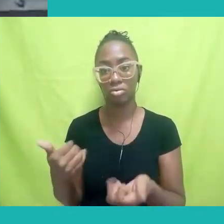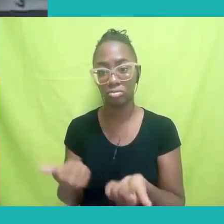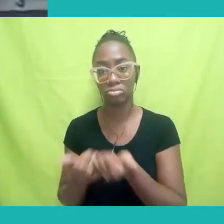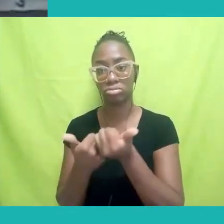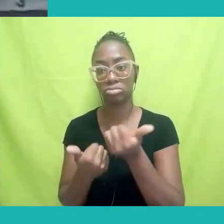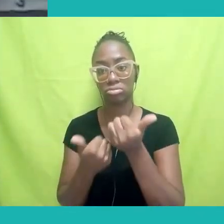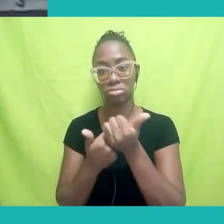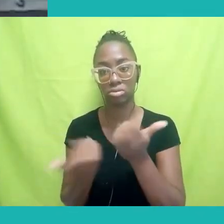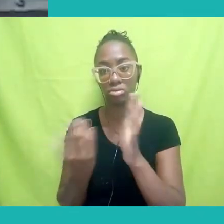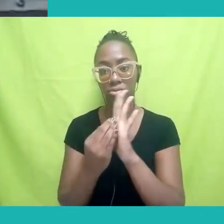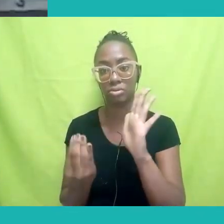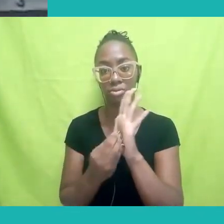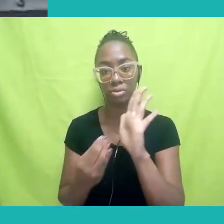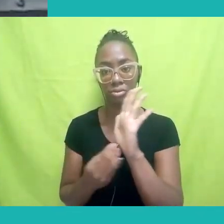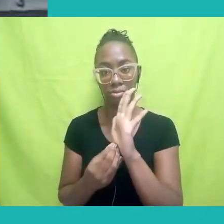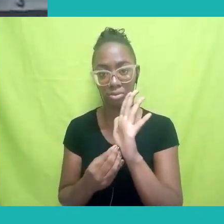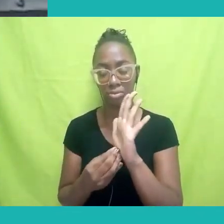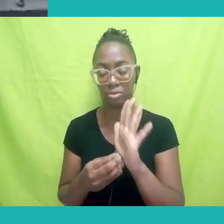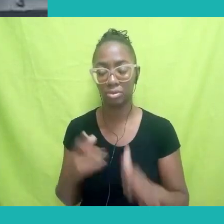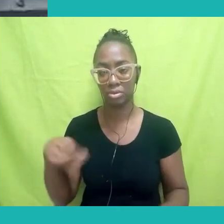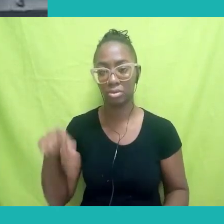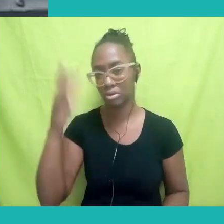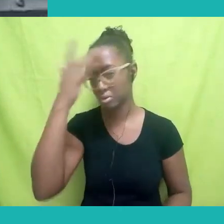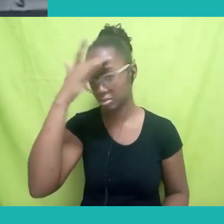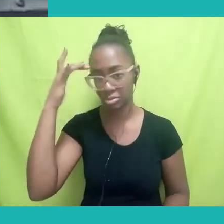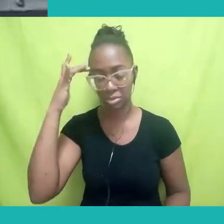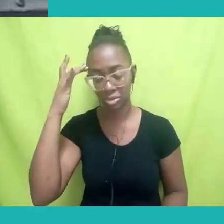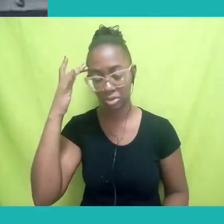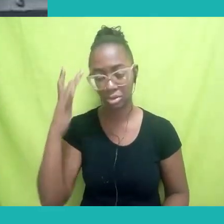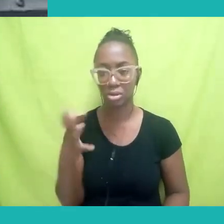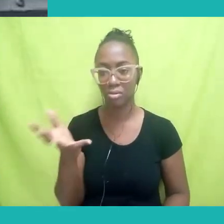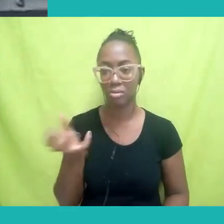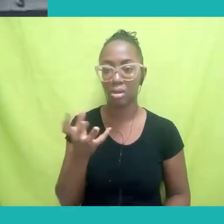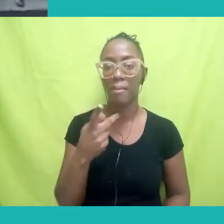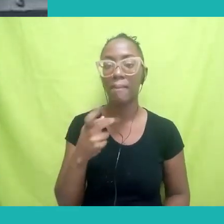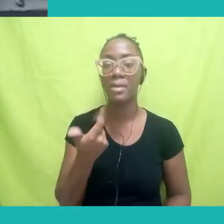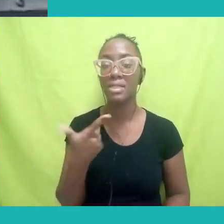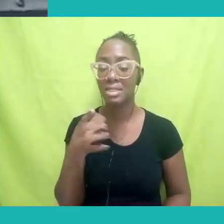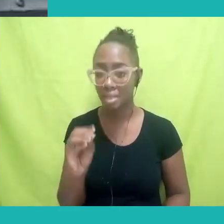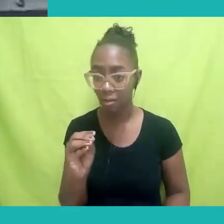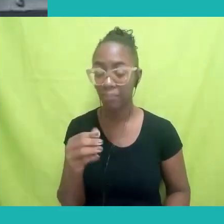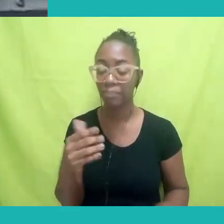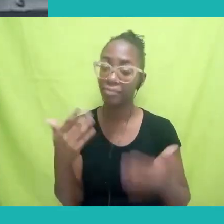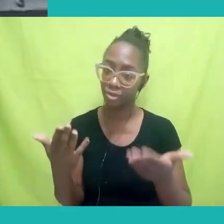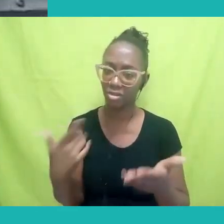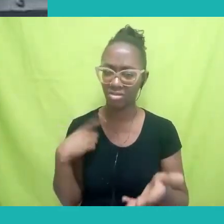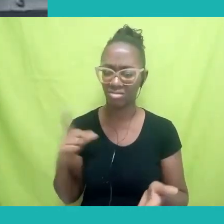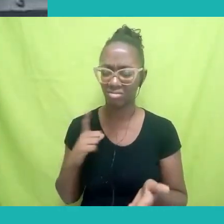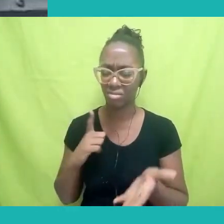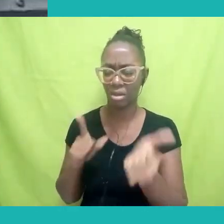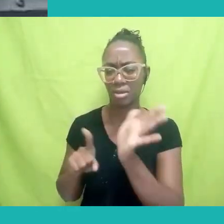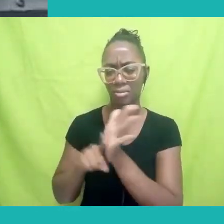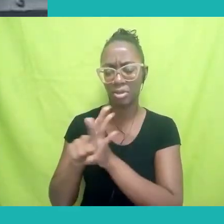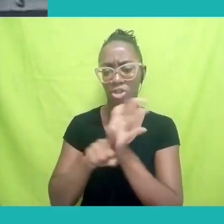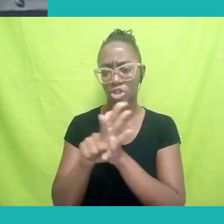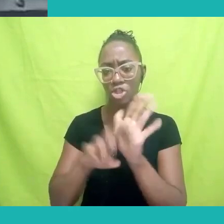dessa inclusão dos beneficiários da pensão militar como contribuintes, nós temos, inclusive, um estudo muito interessante feito na Escola